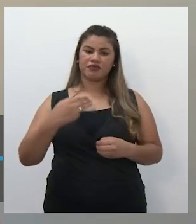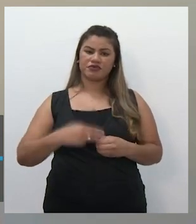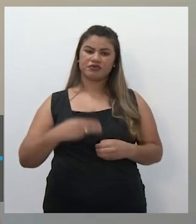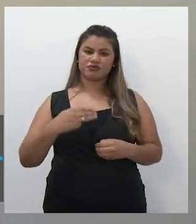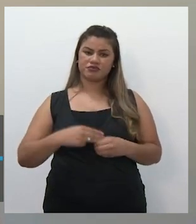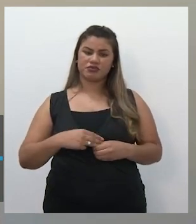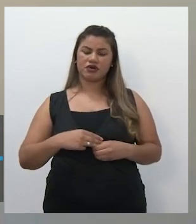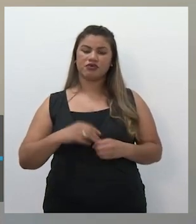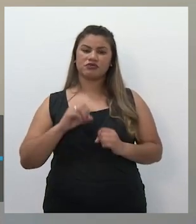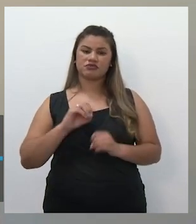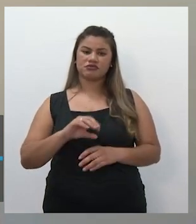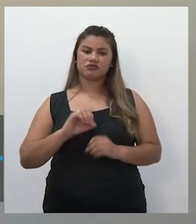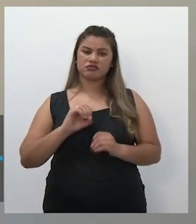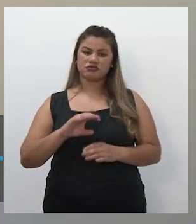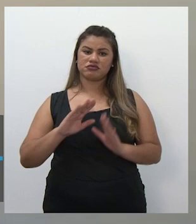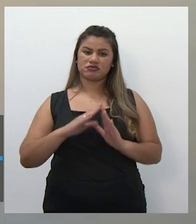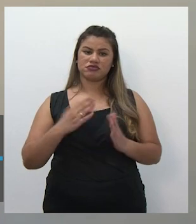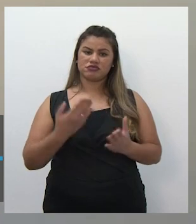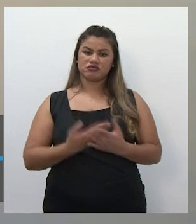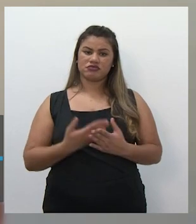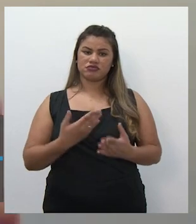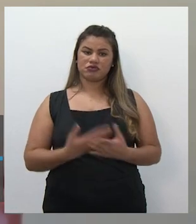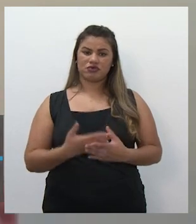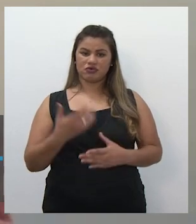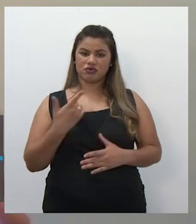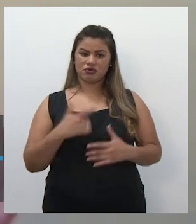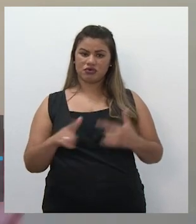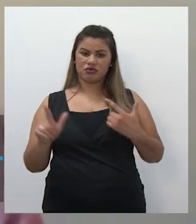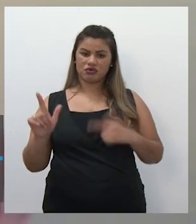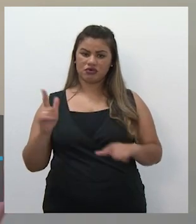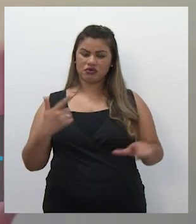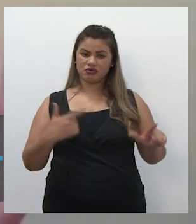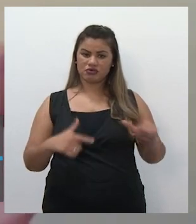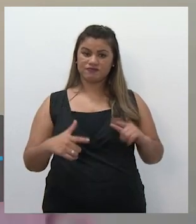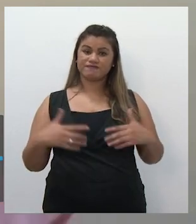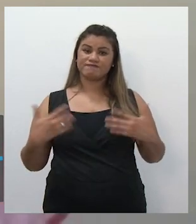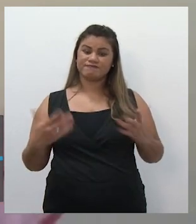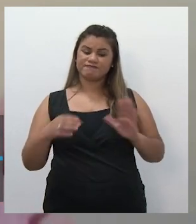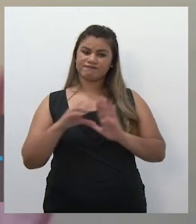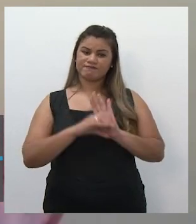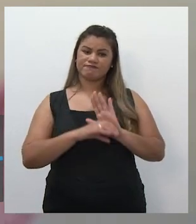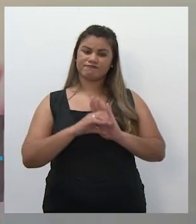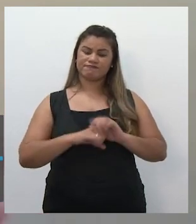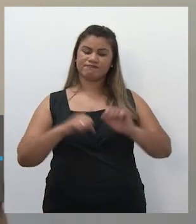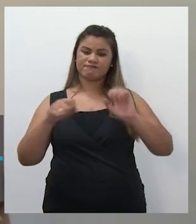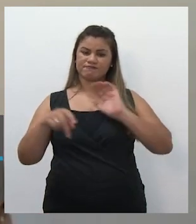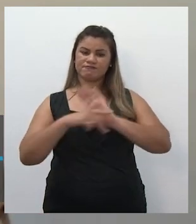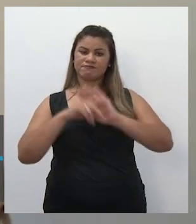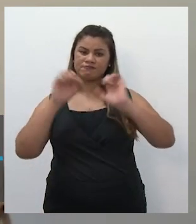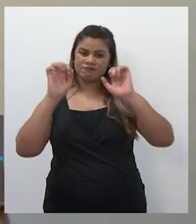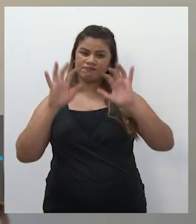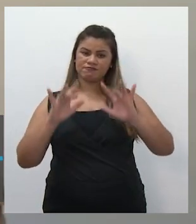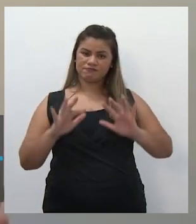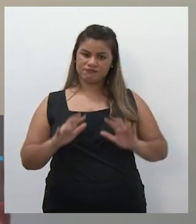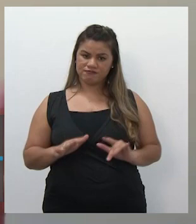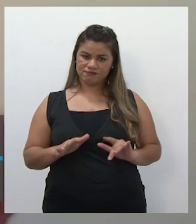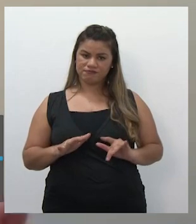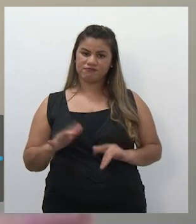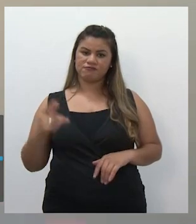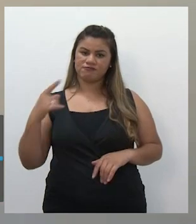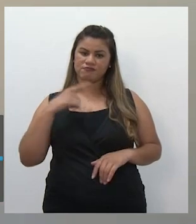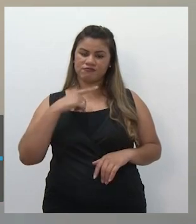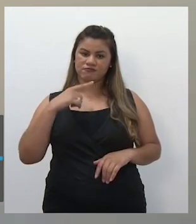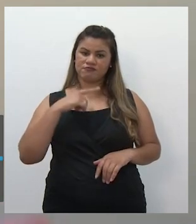também orienta as escolas particulares. É um currículo, portanto, de sistema. Tá? O nosso currículo que está lá,